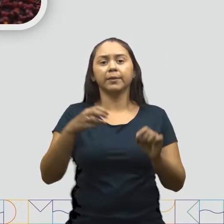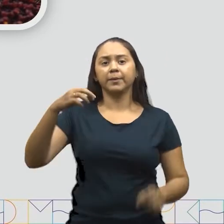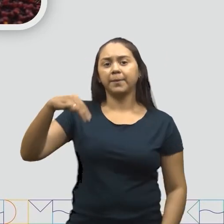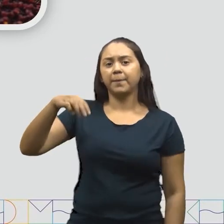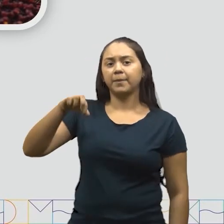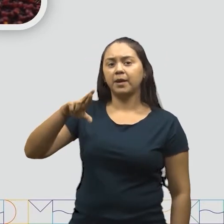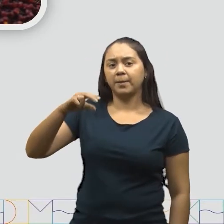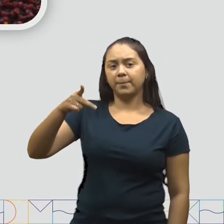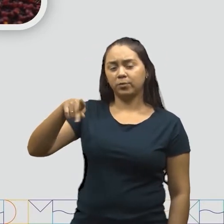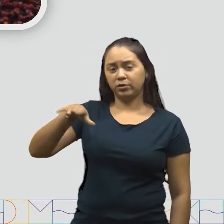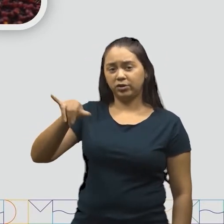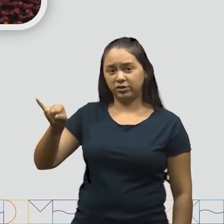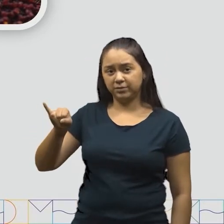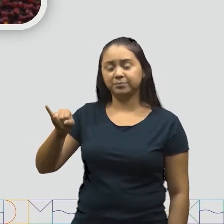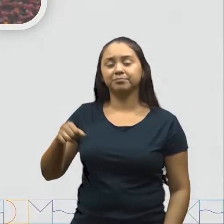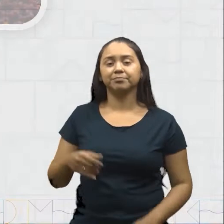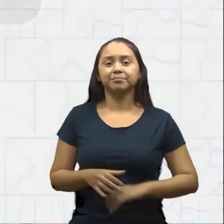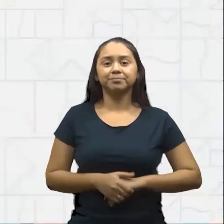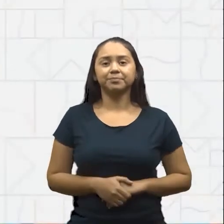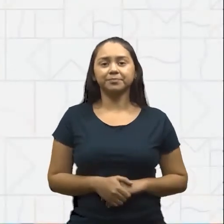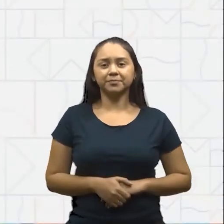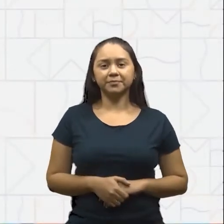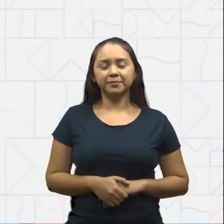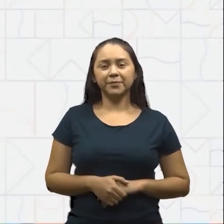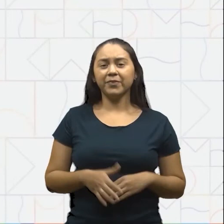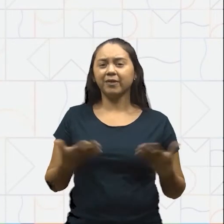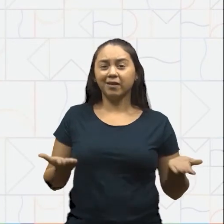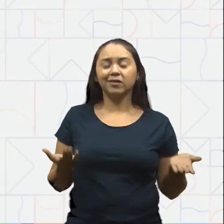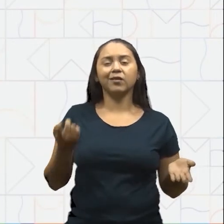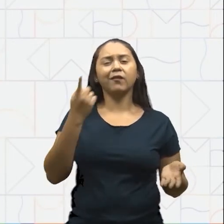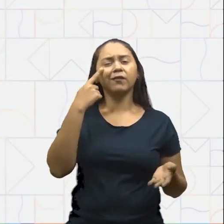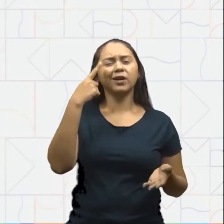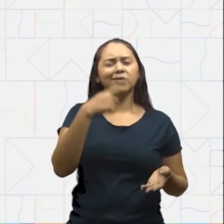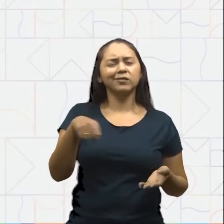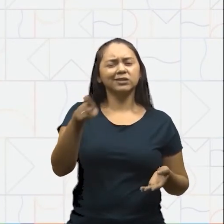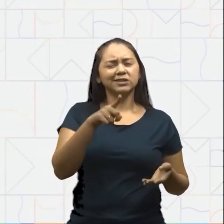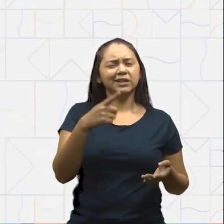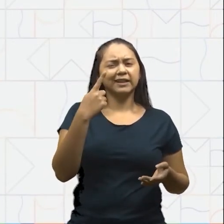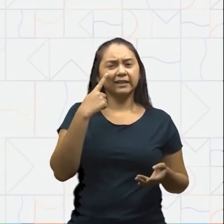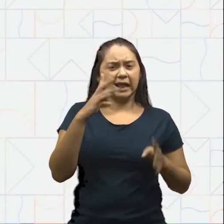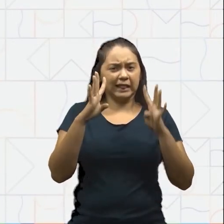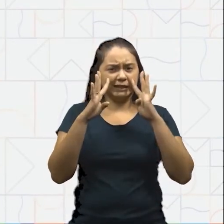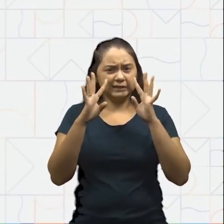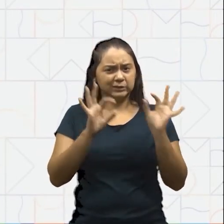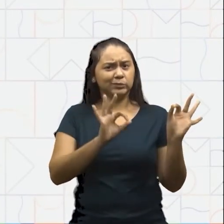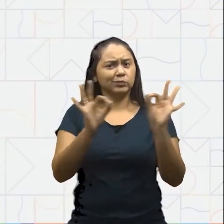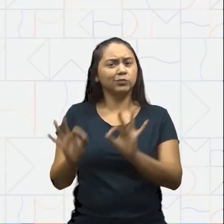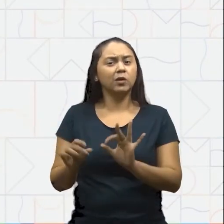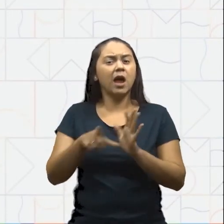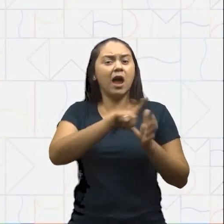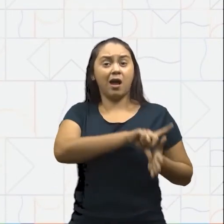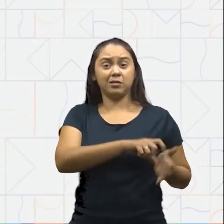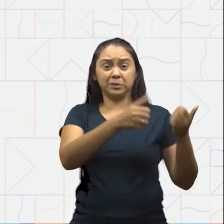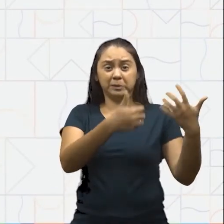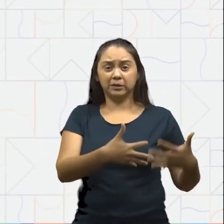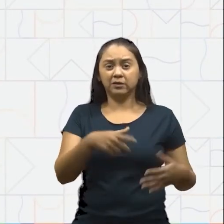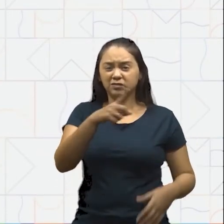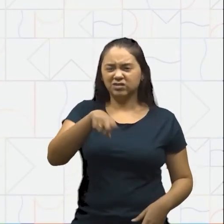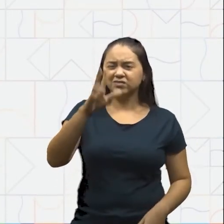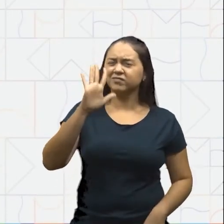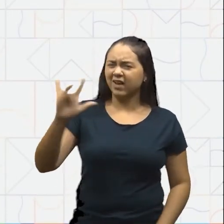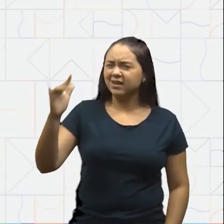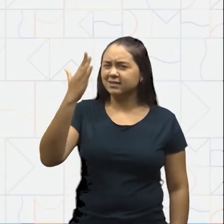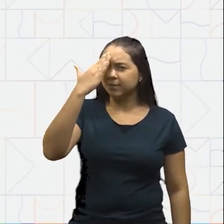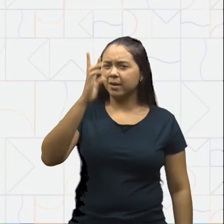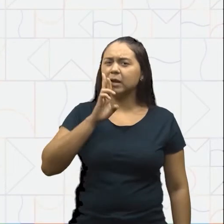tribo Meliponine. Vamos ver se você estava atento às explicações anteriores e se vai saber me responder